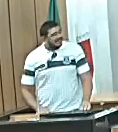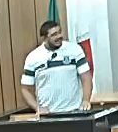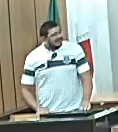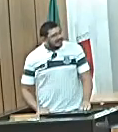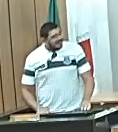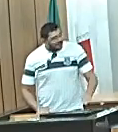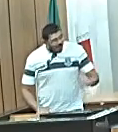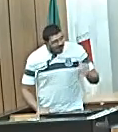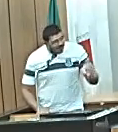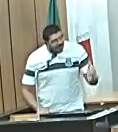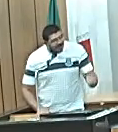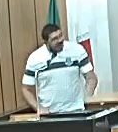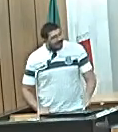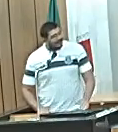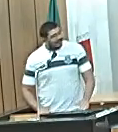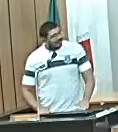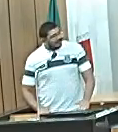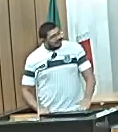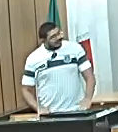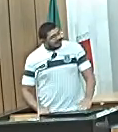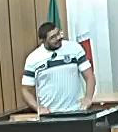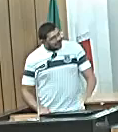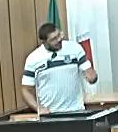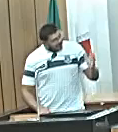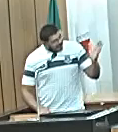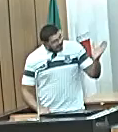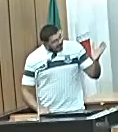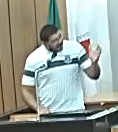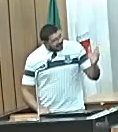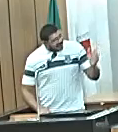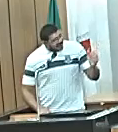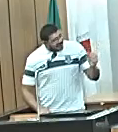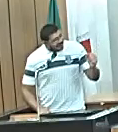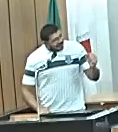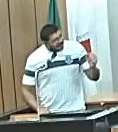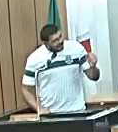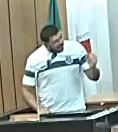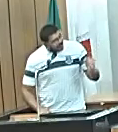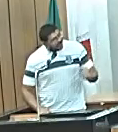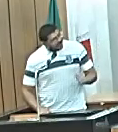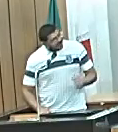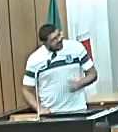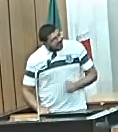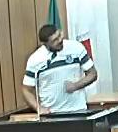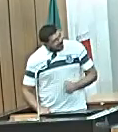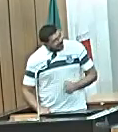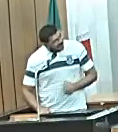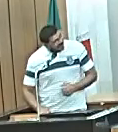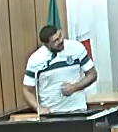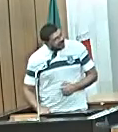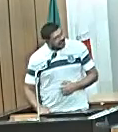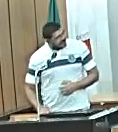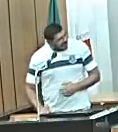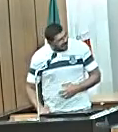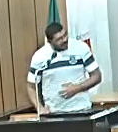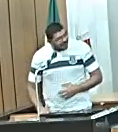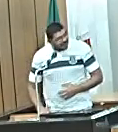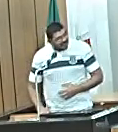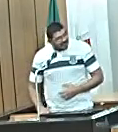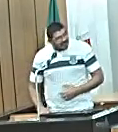então novos deputados senhor tostes que está aqui representando o